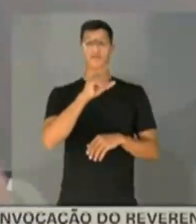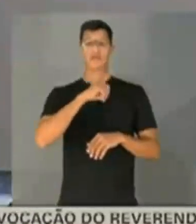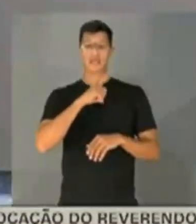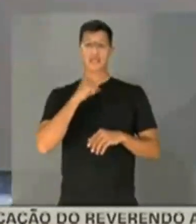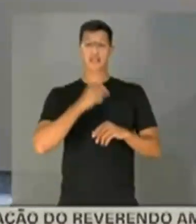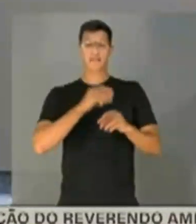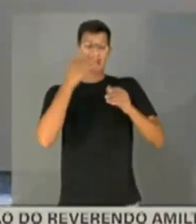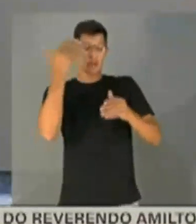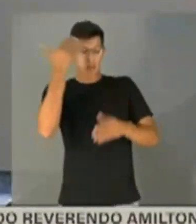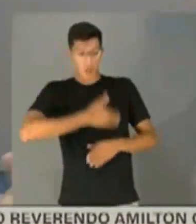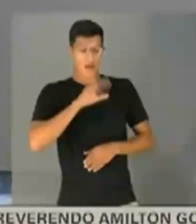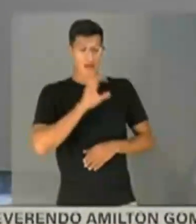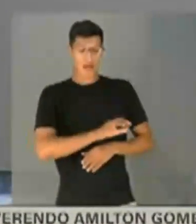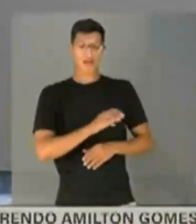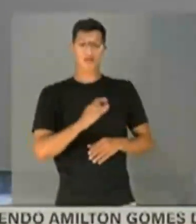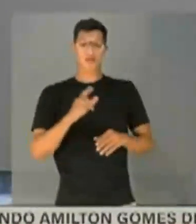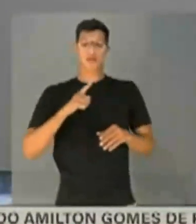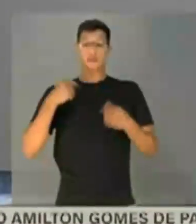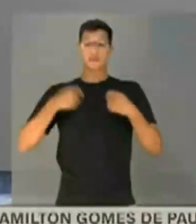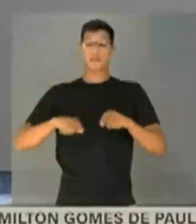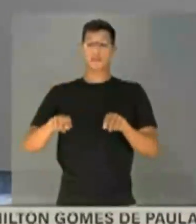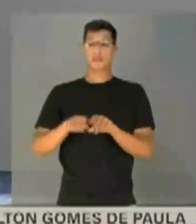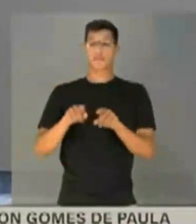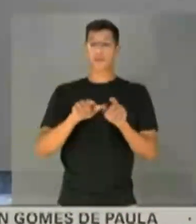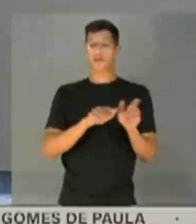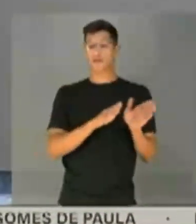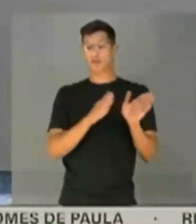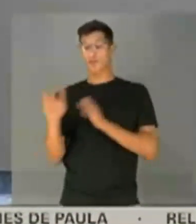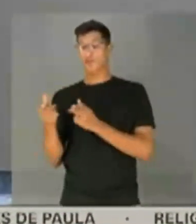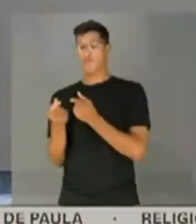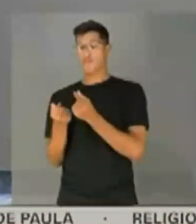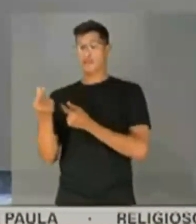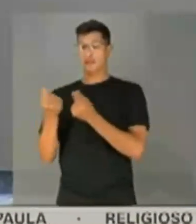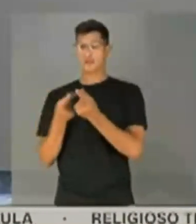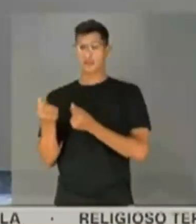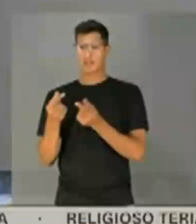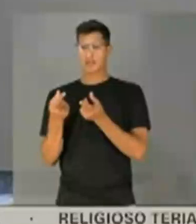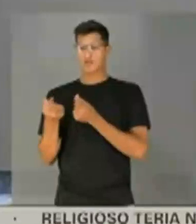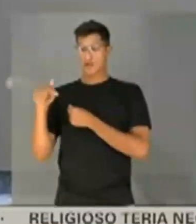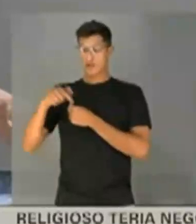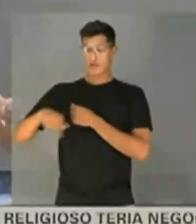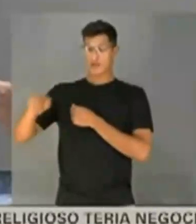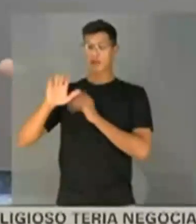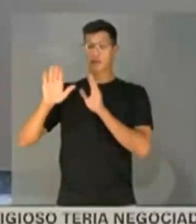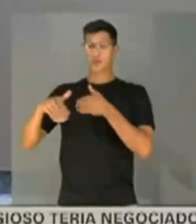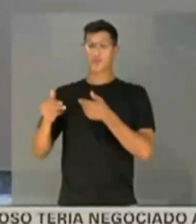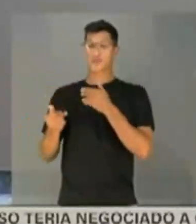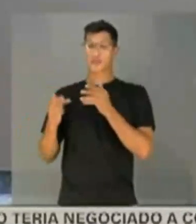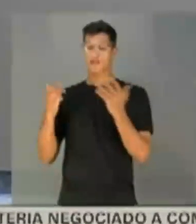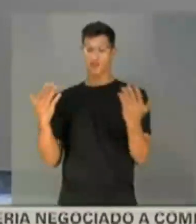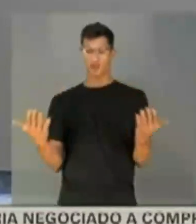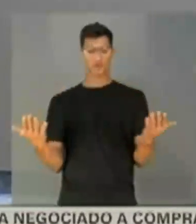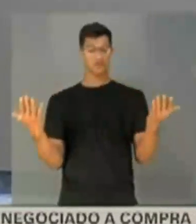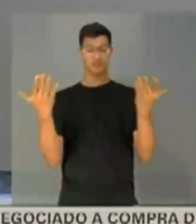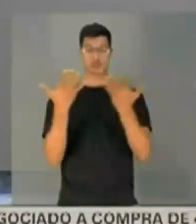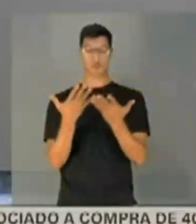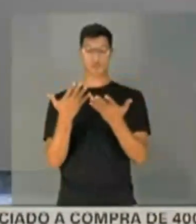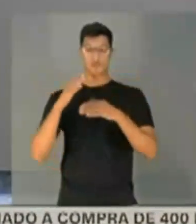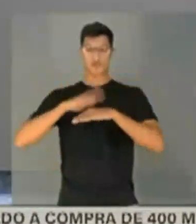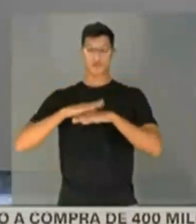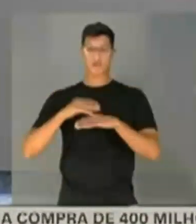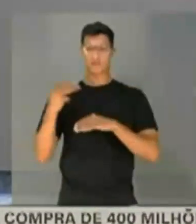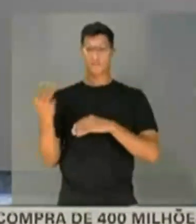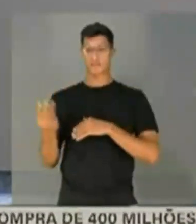que atestar isso teria que ir para o financeiro. No financeiro, quando ele fosse cruzar, porque é feito